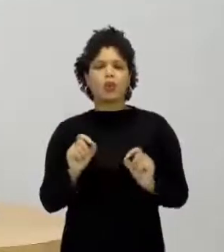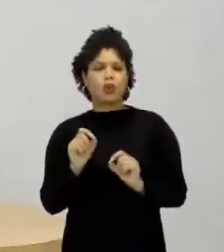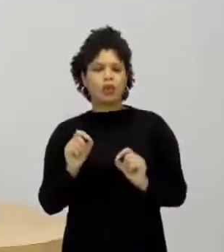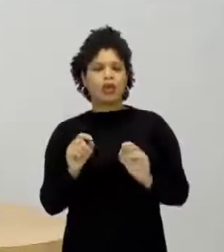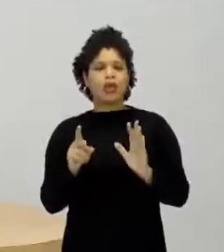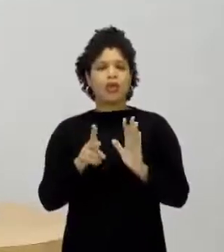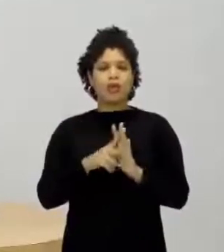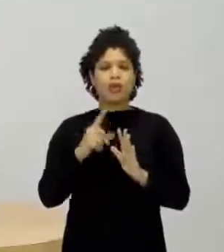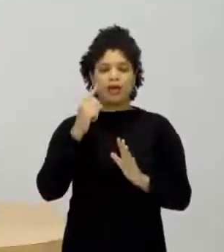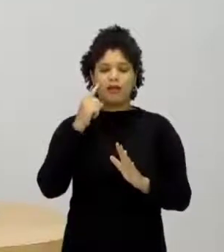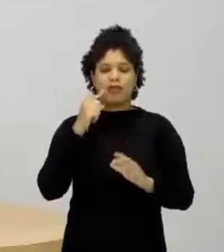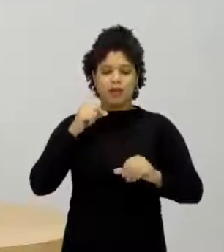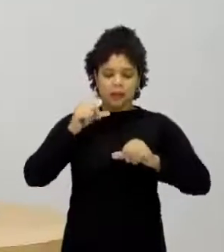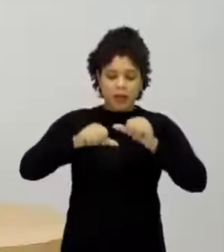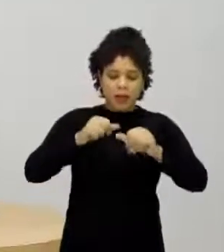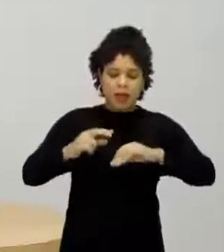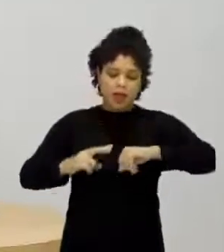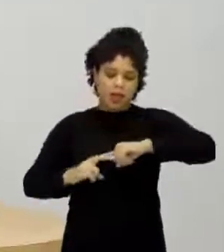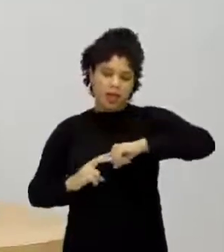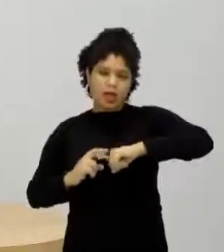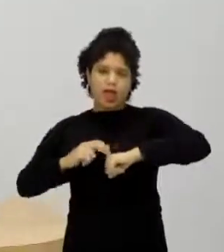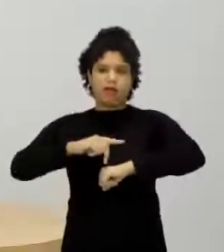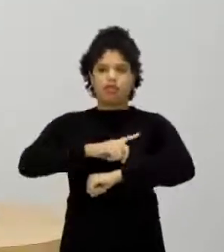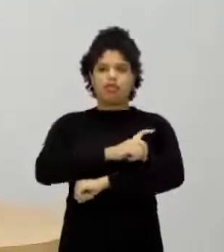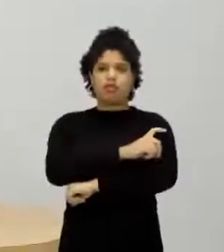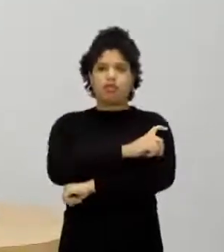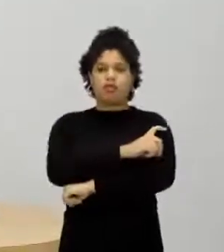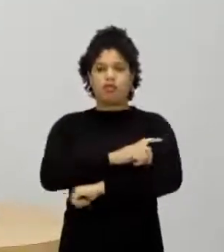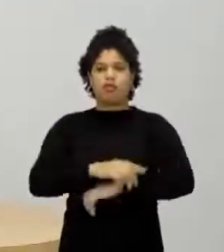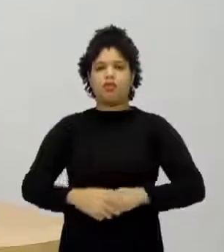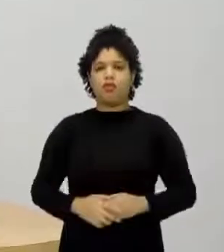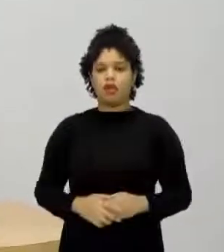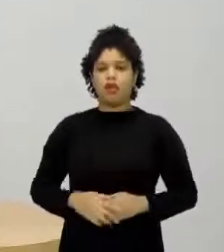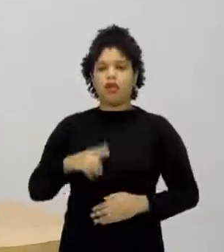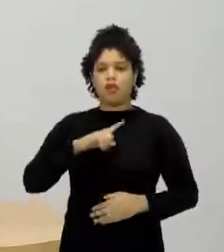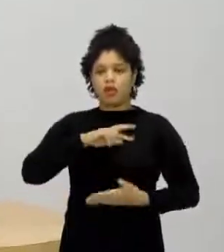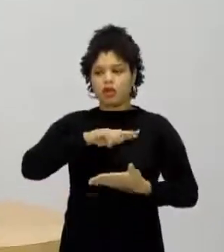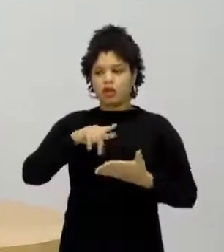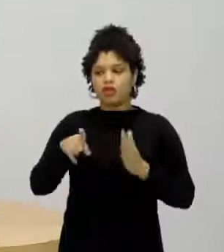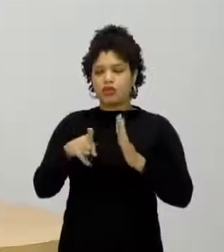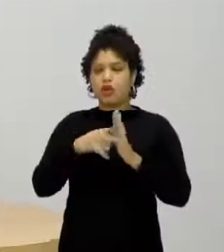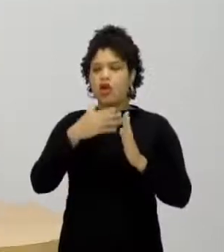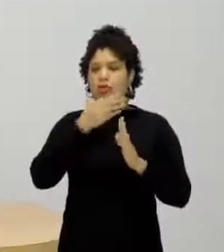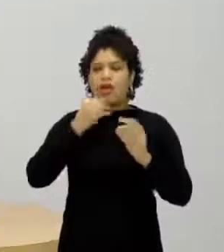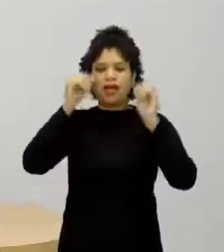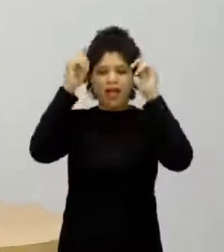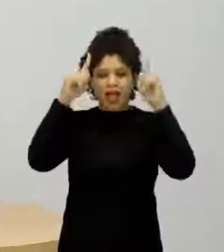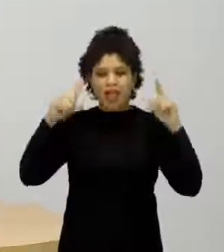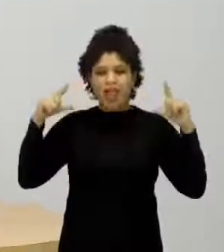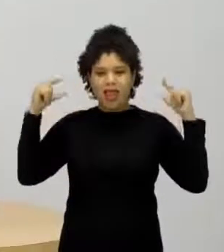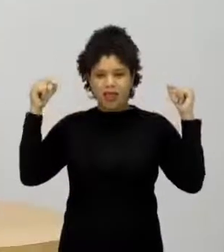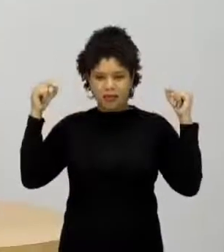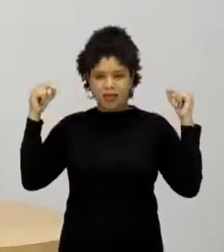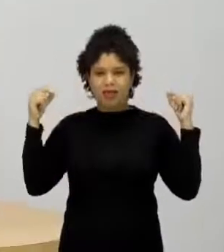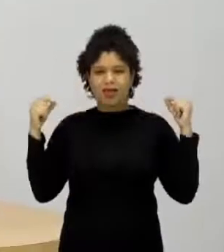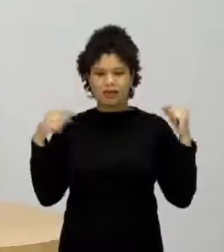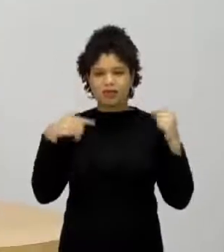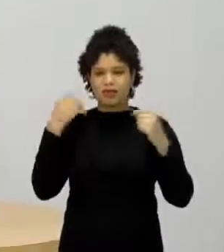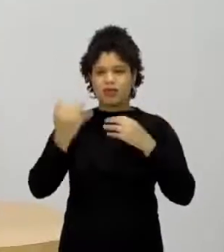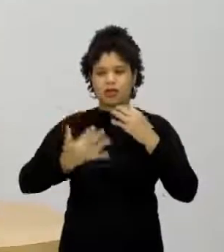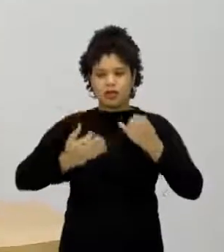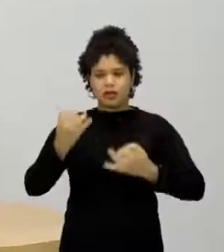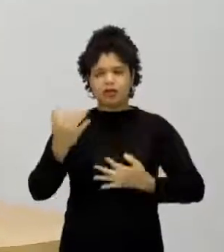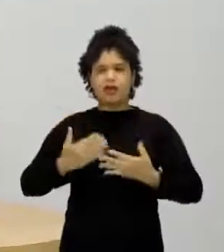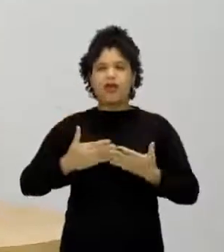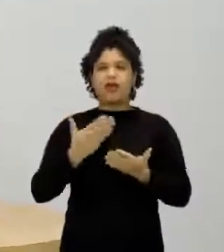questões evolutivas, A gente está lá falando a respeito de Lamarck, que a gente falou na nossa última aula, e